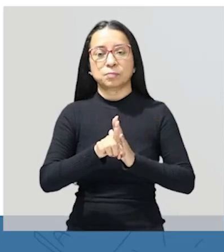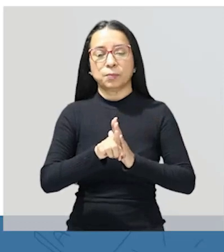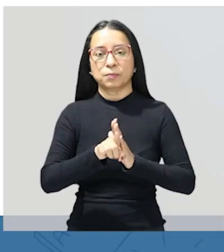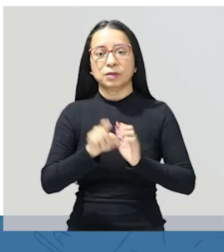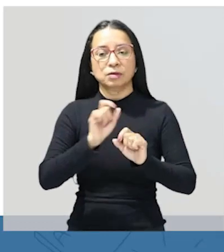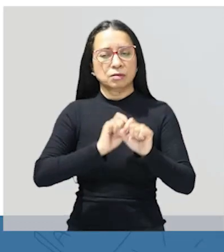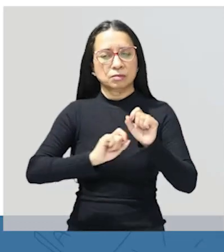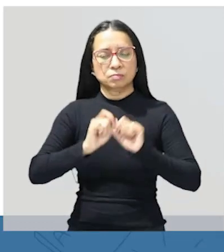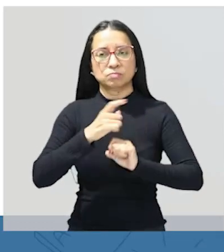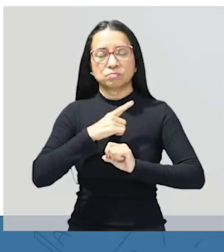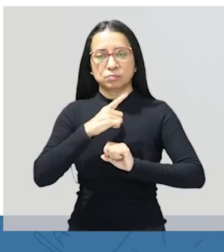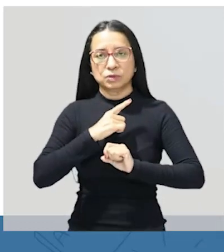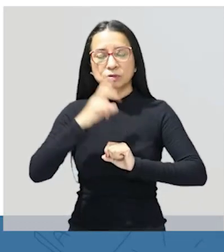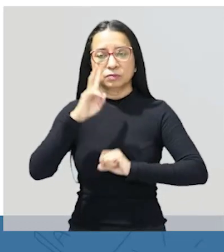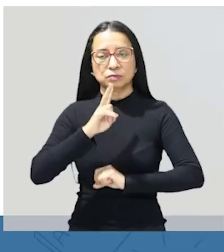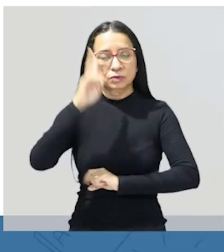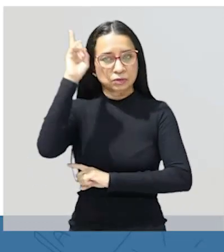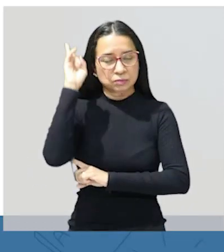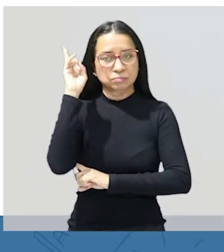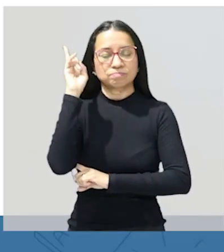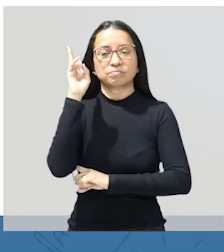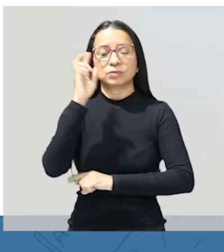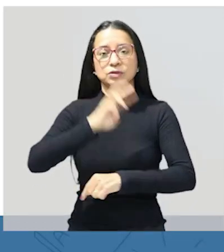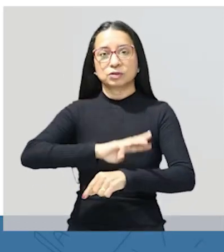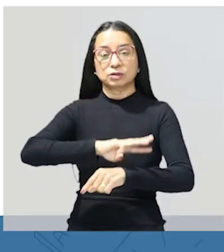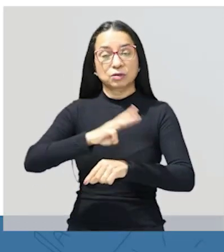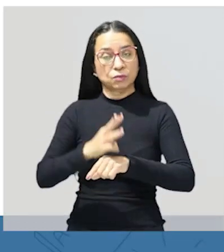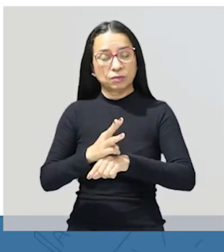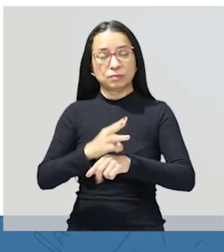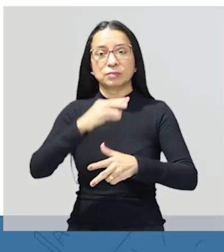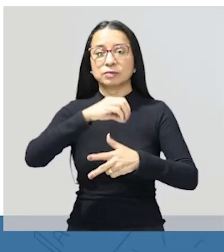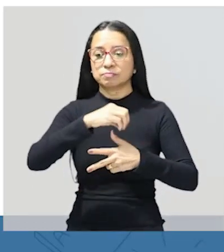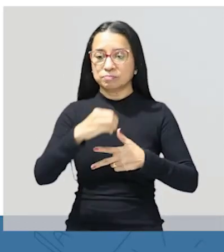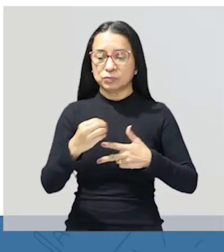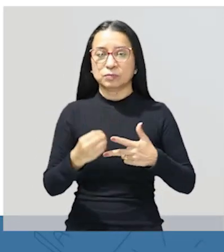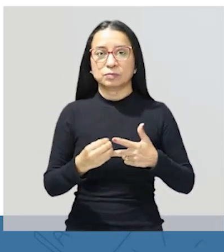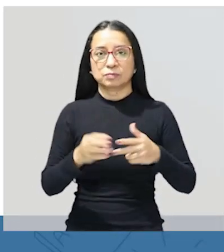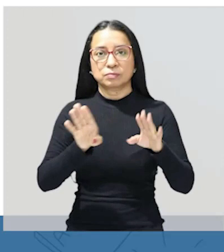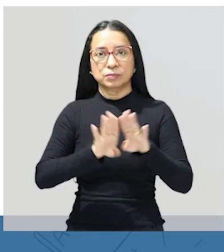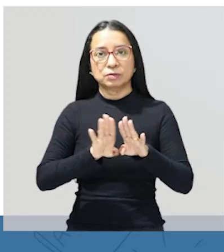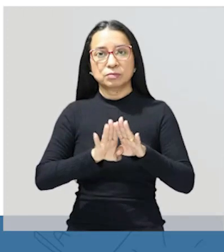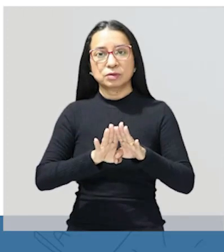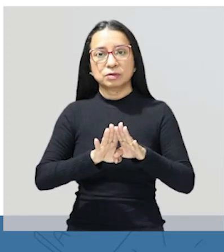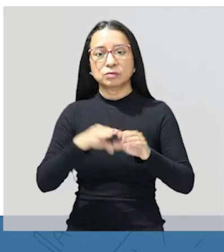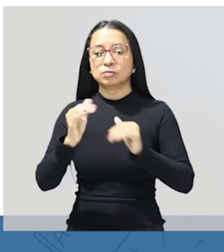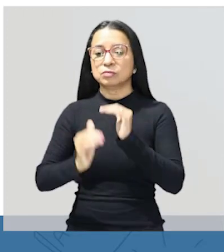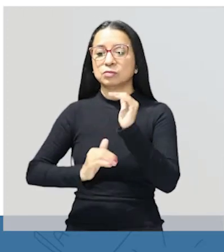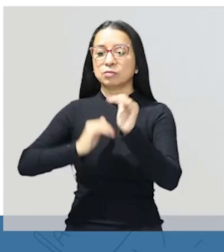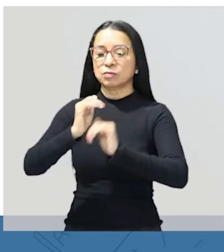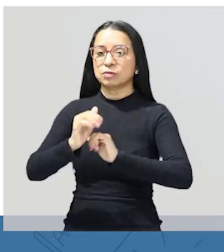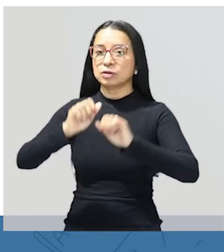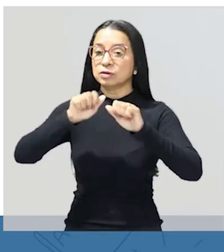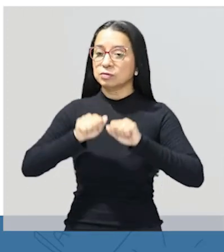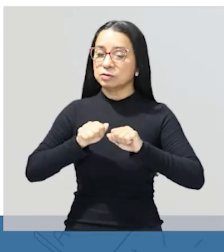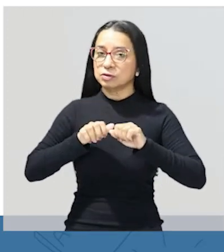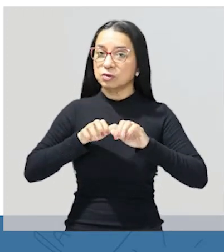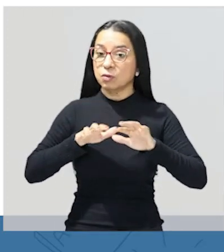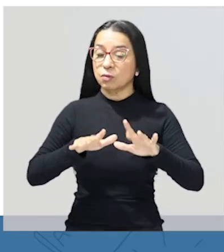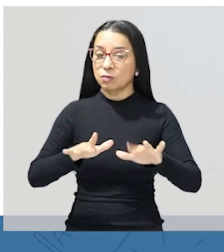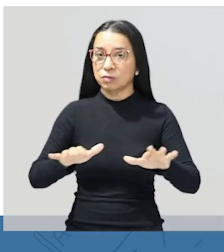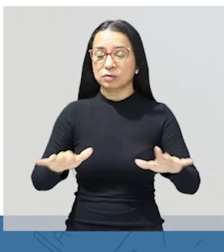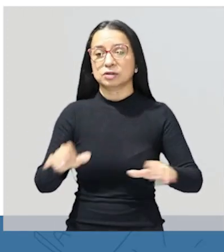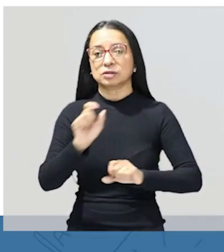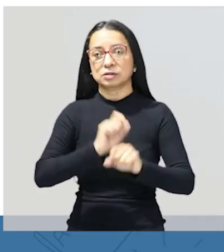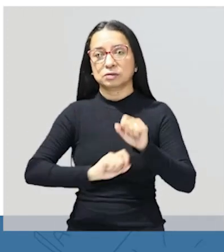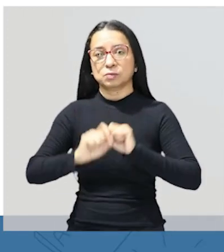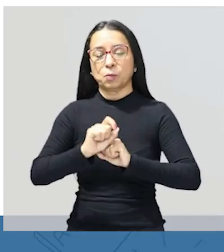que caíram nos vestibulares aí da UEMA, aí do Enem, sobre esse processo de colonização da América